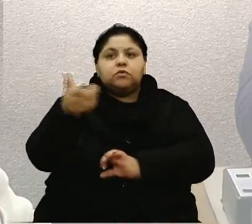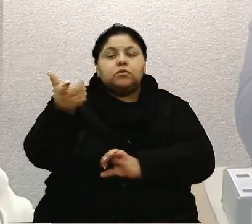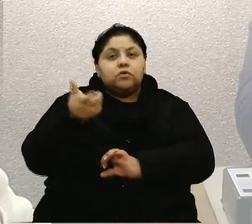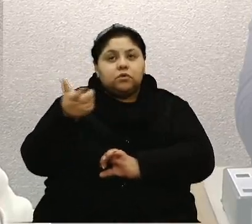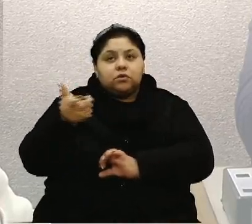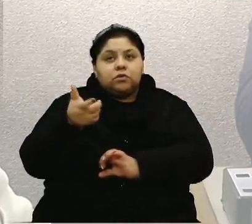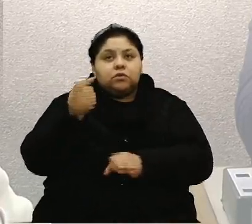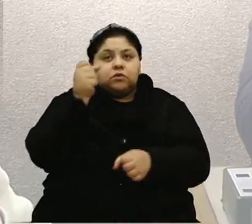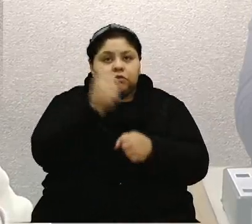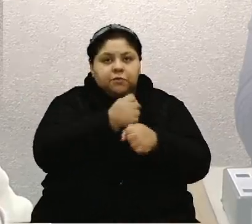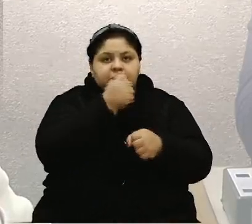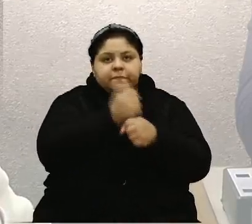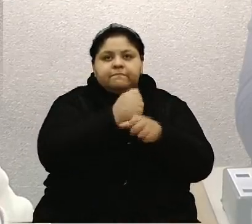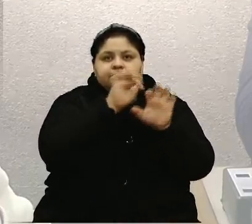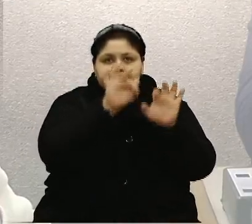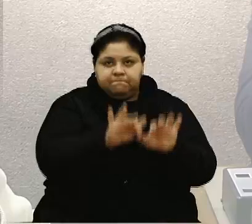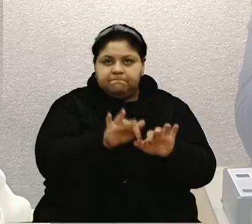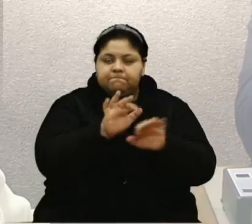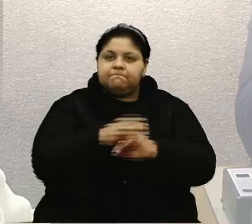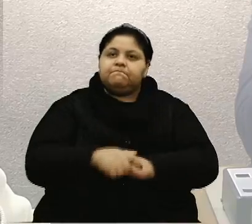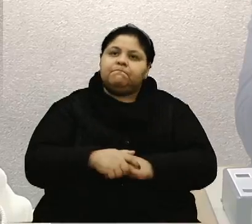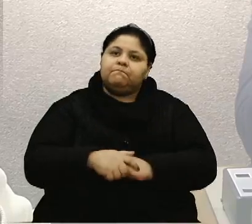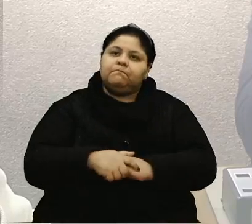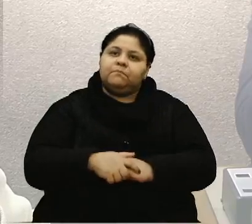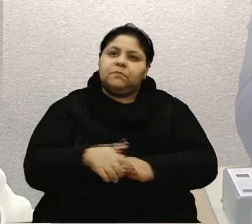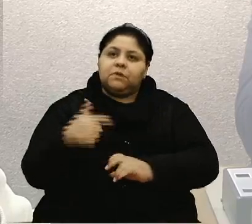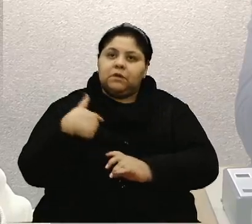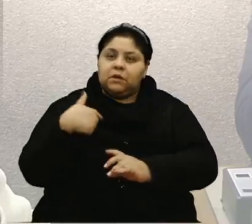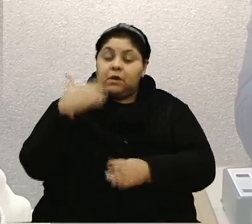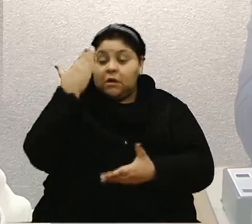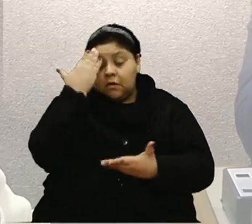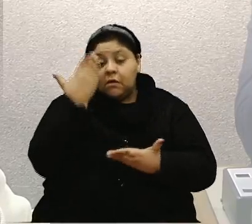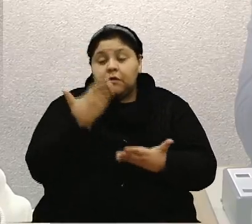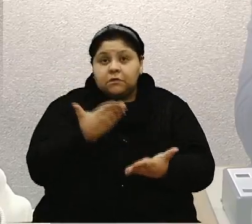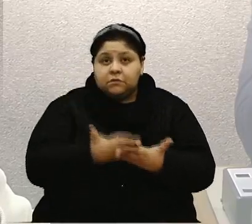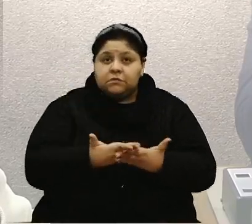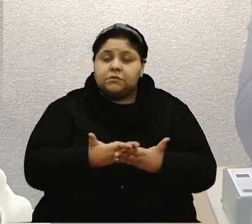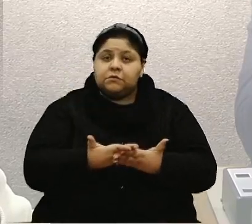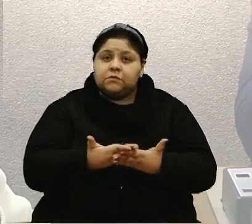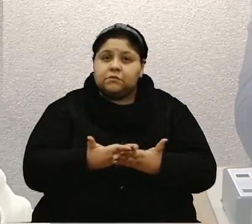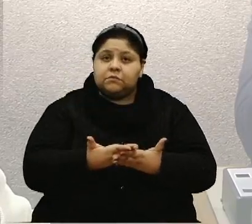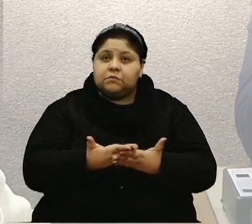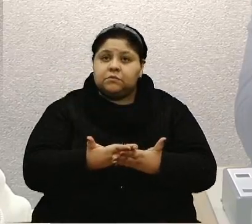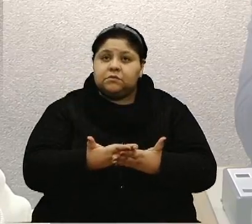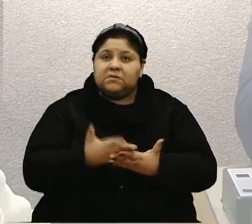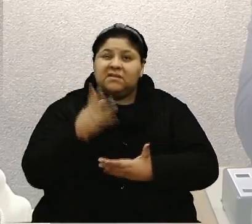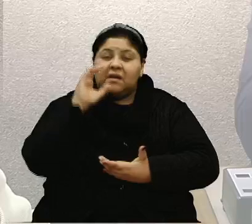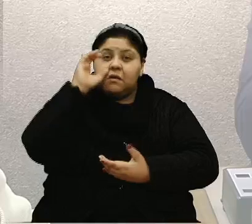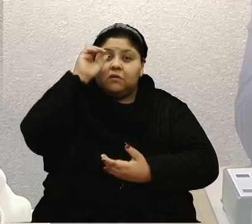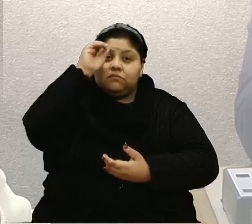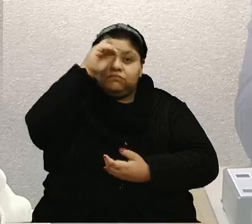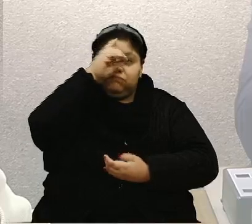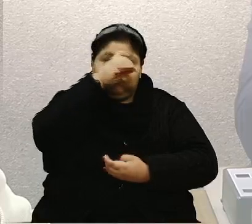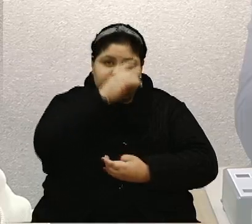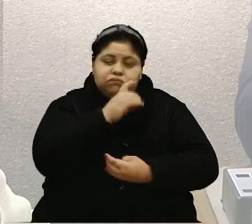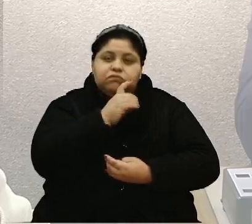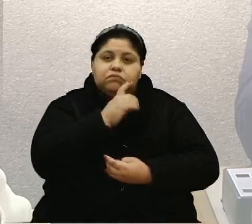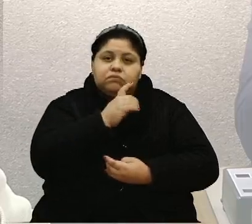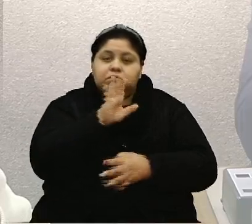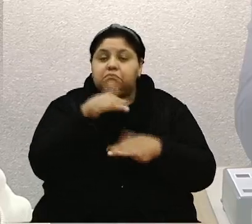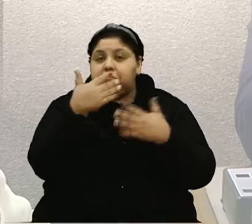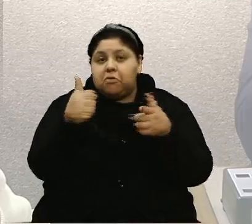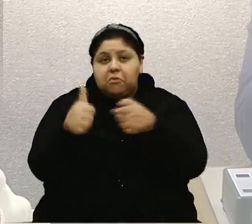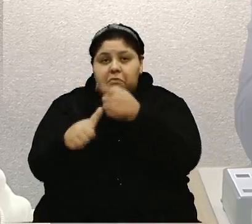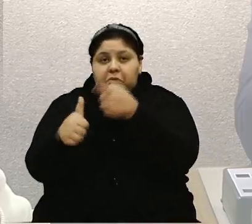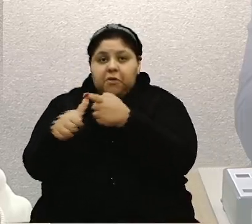essa obra seja concluída e eu tenho certeza que é uma situação difícil porque, bom, primeiro que a gente